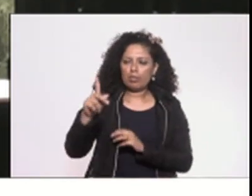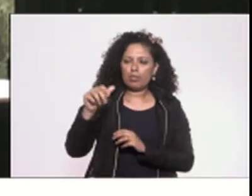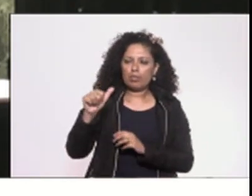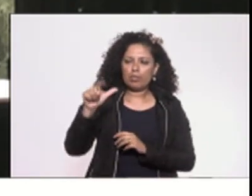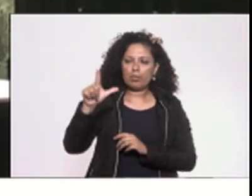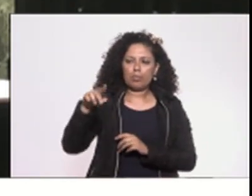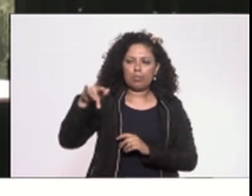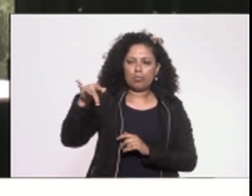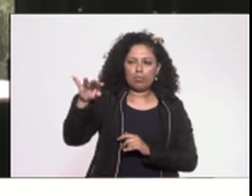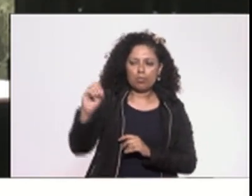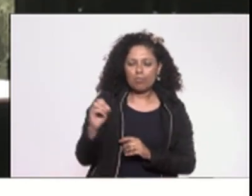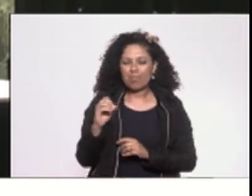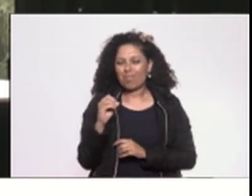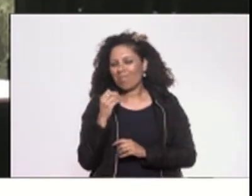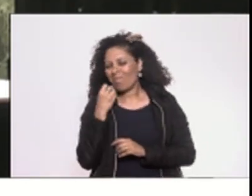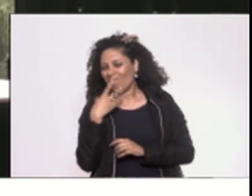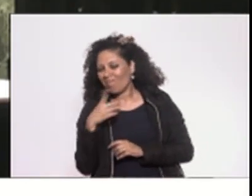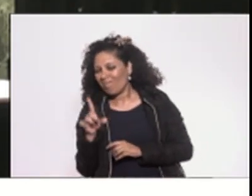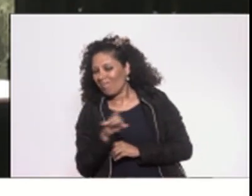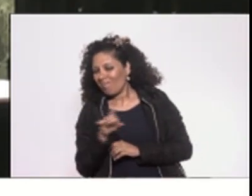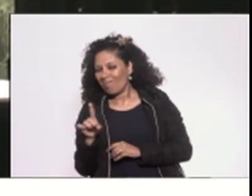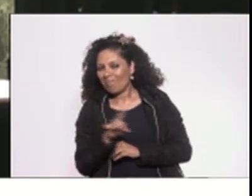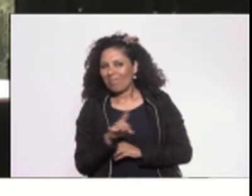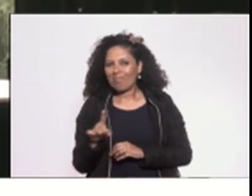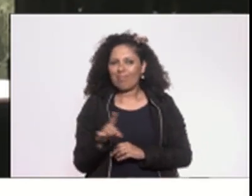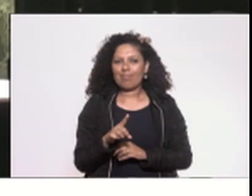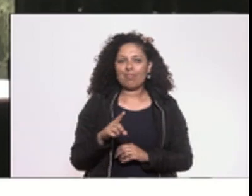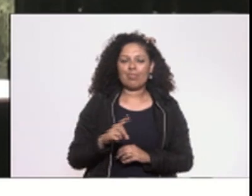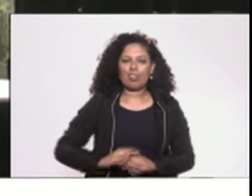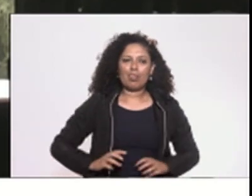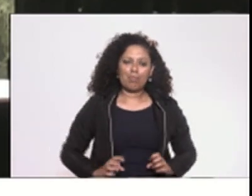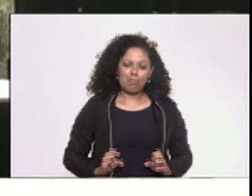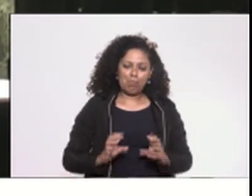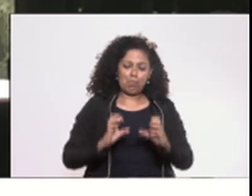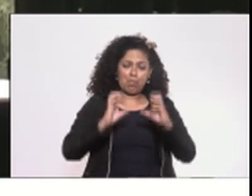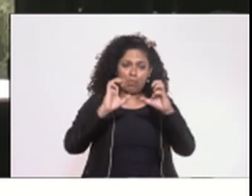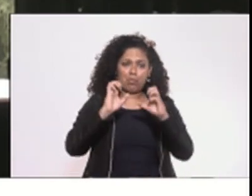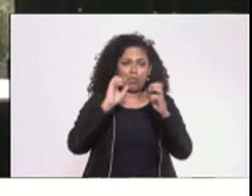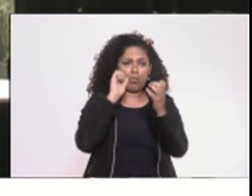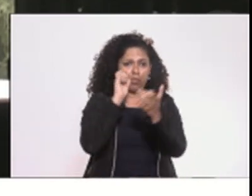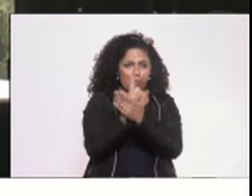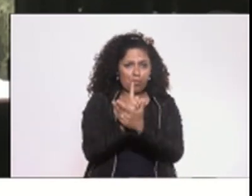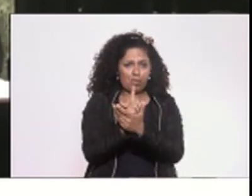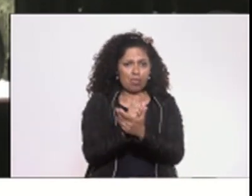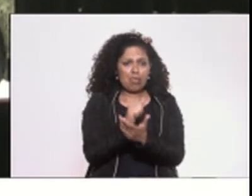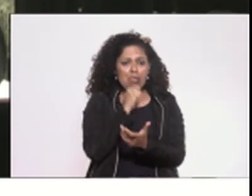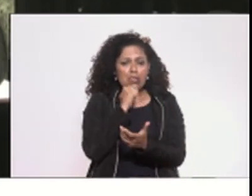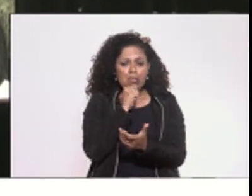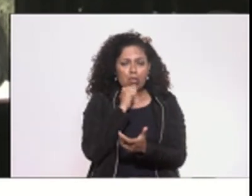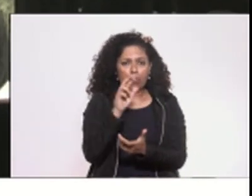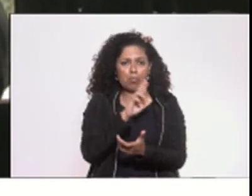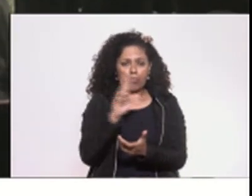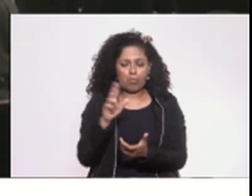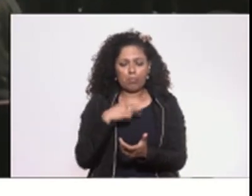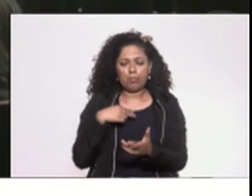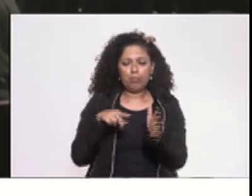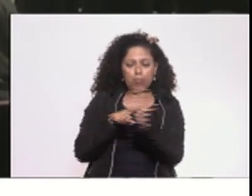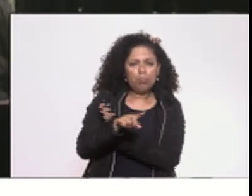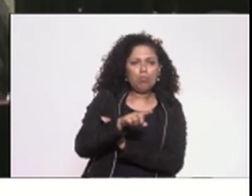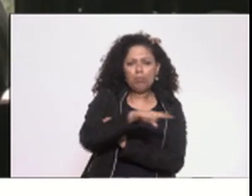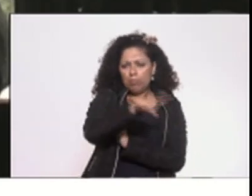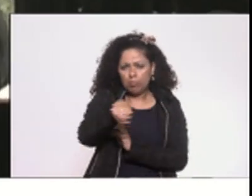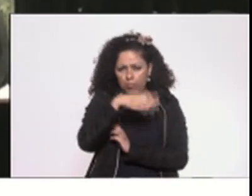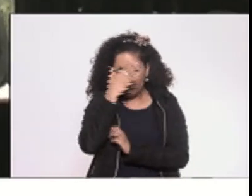atrás. Eu percebi que era uma briga enorme por preço, sem marca. Se eu perguntar a vocês aqui,